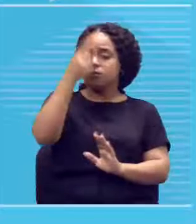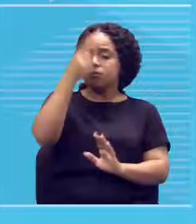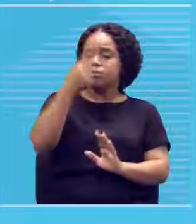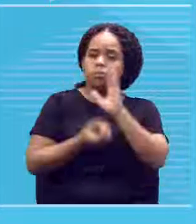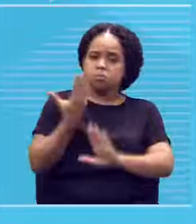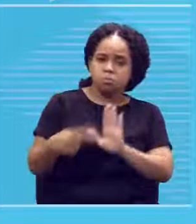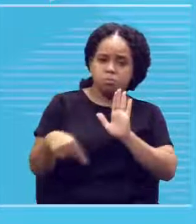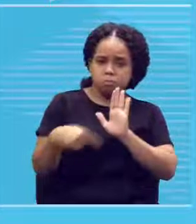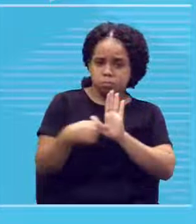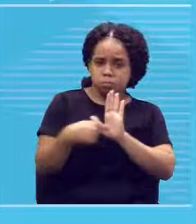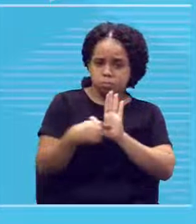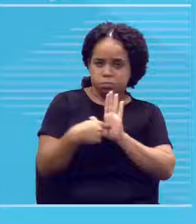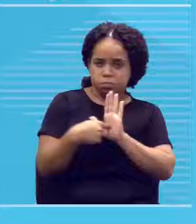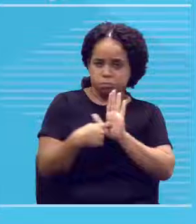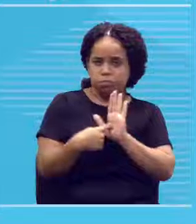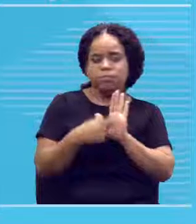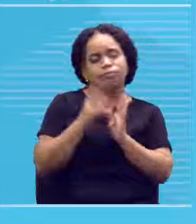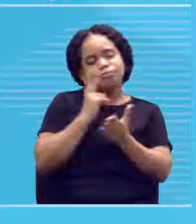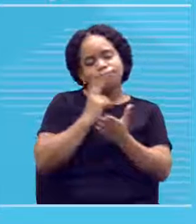sempre